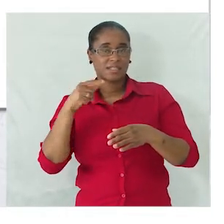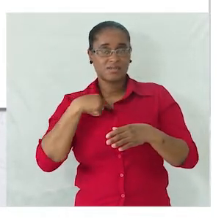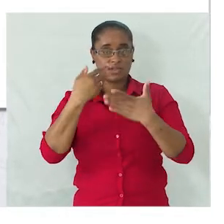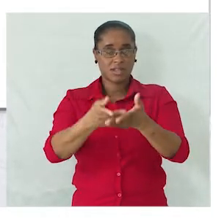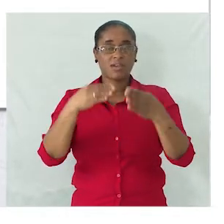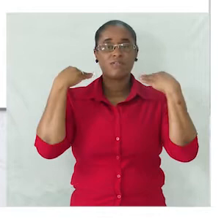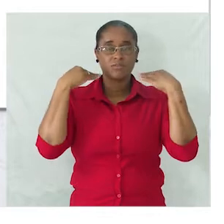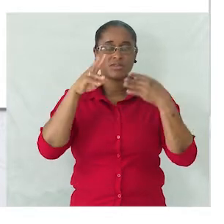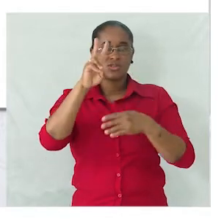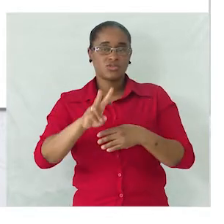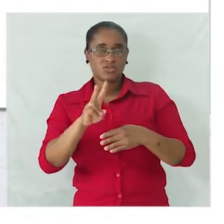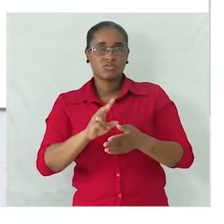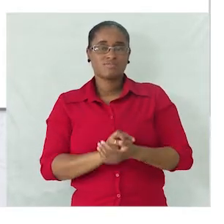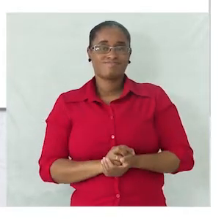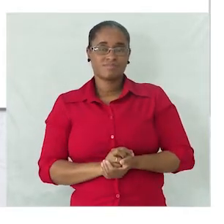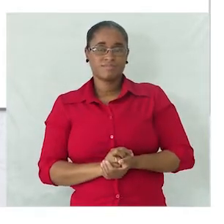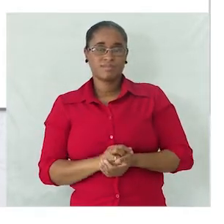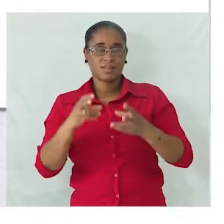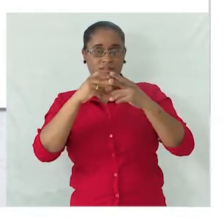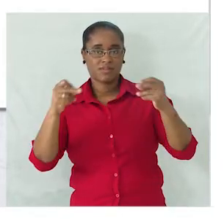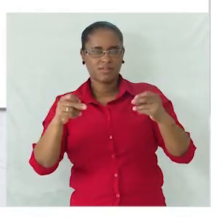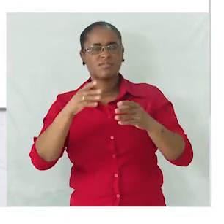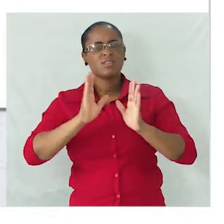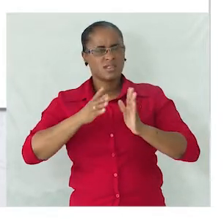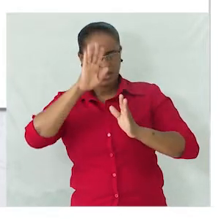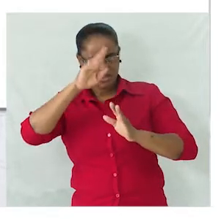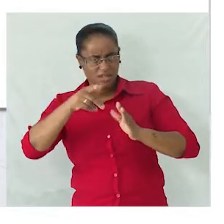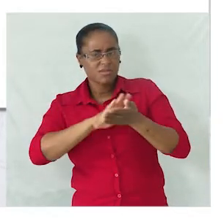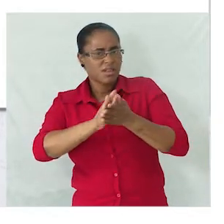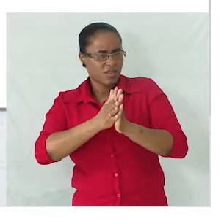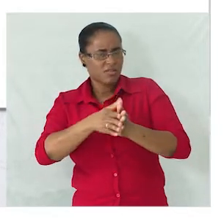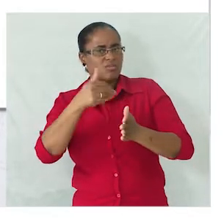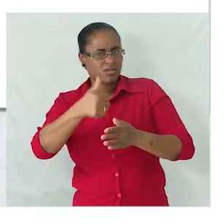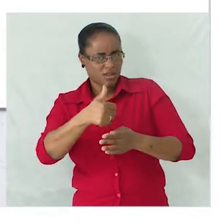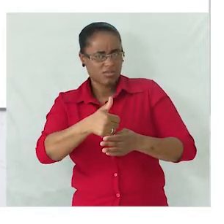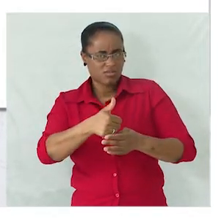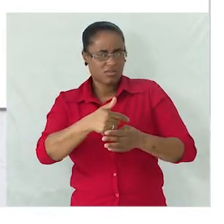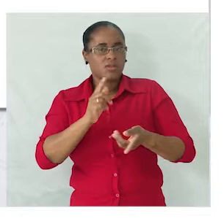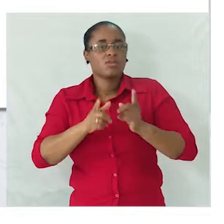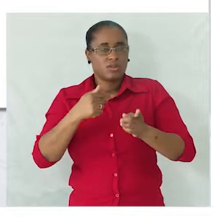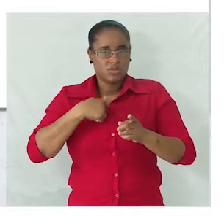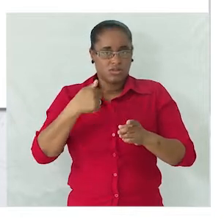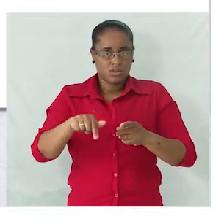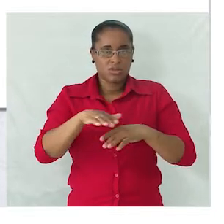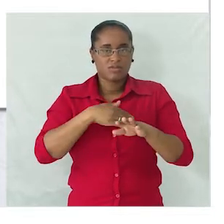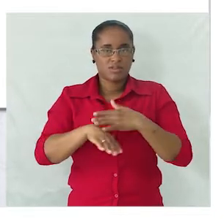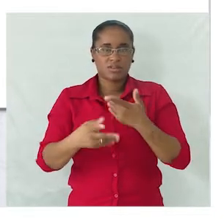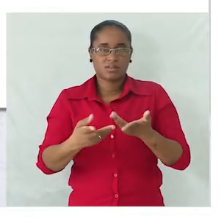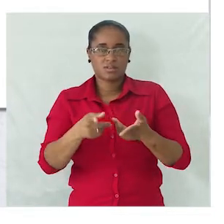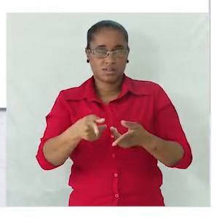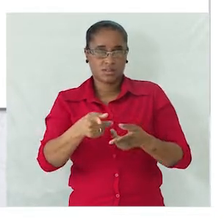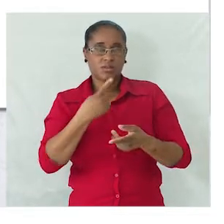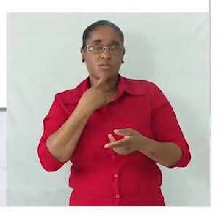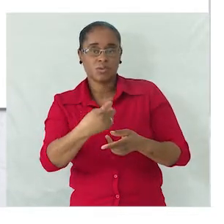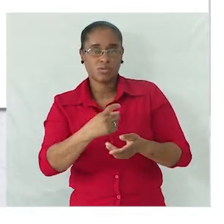de frase é: já sabes lavar as mãos corretamente? O que é que eu estou a fazer aqui? Estou a fazer uma pergunta,